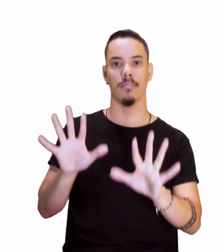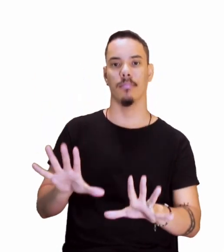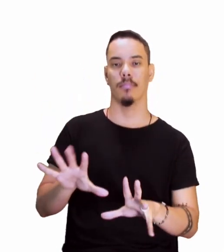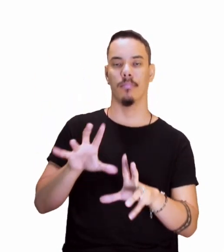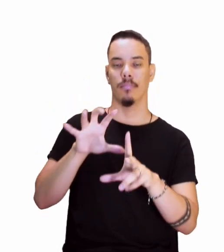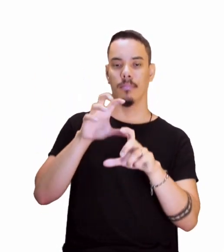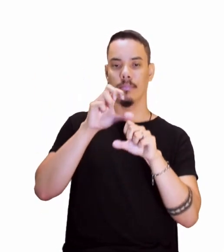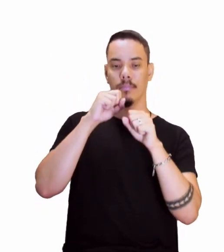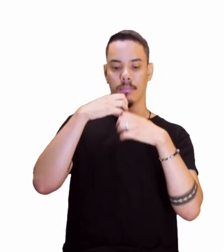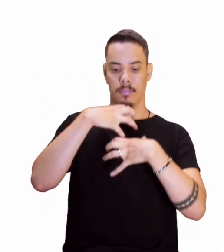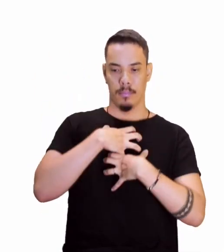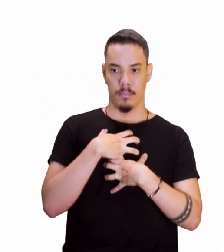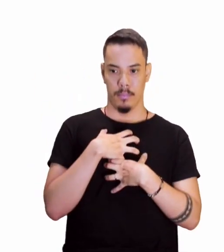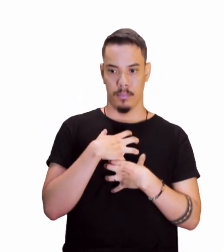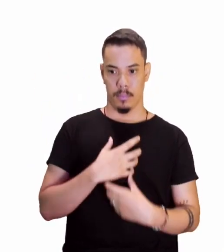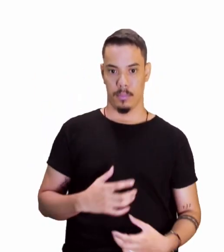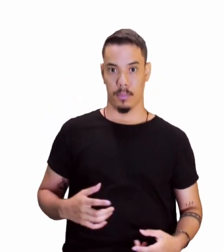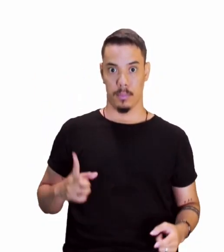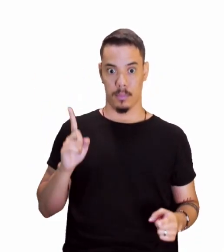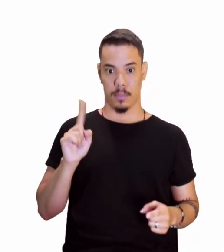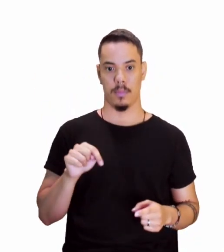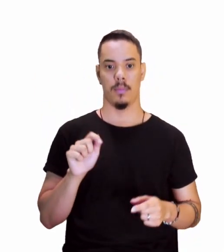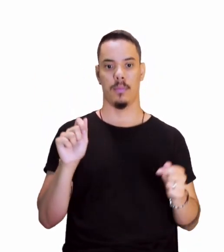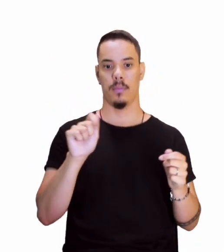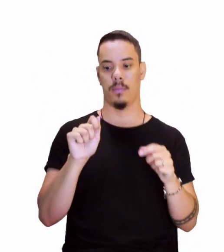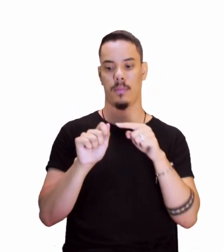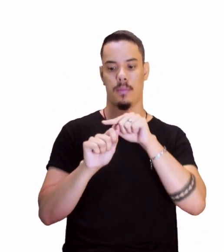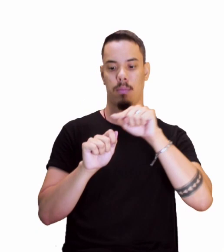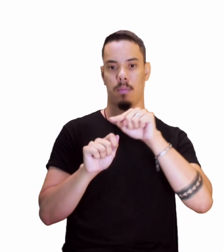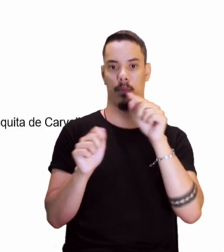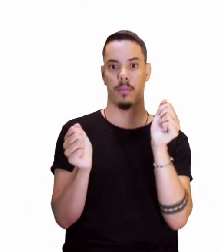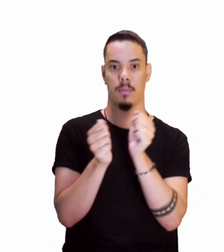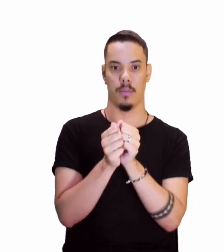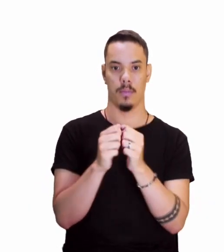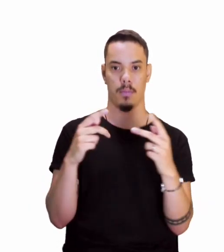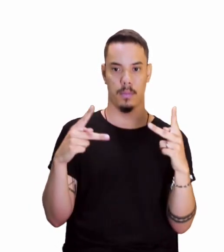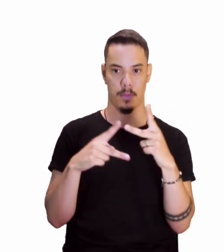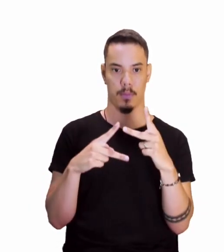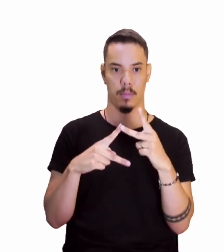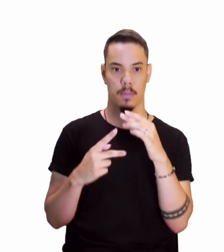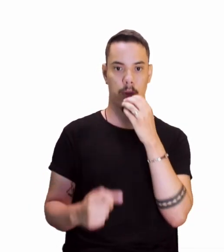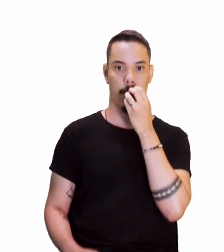ó, pode observar que tem um azinho aí da preposição.